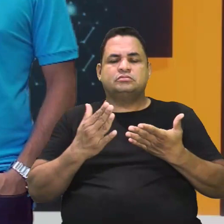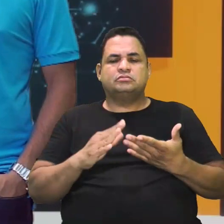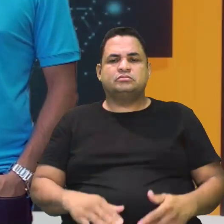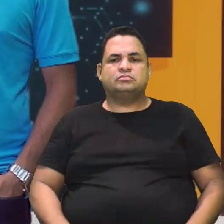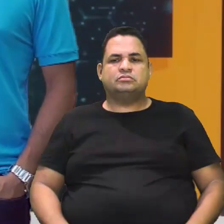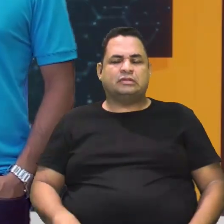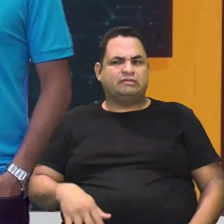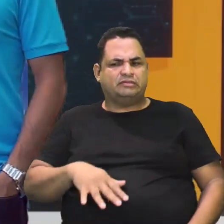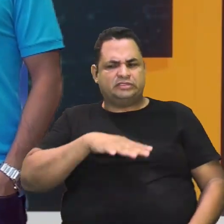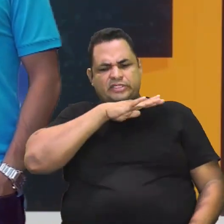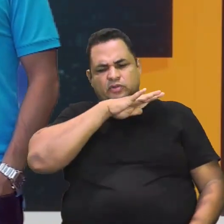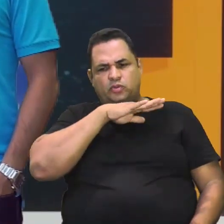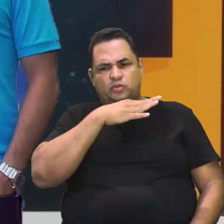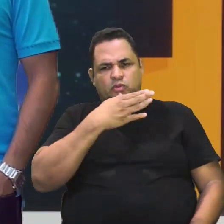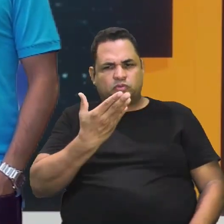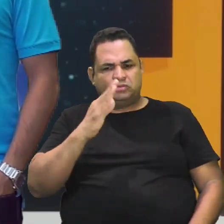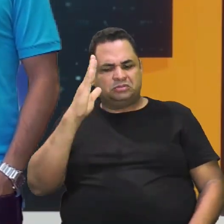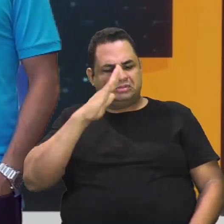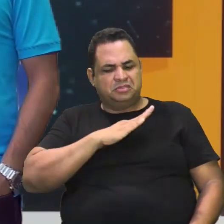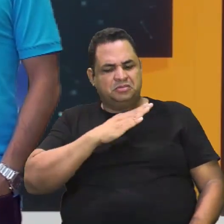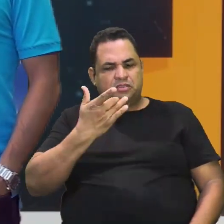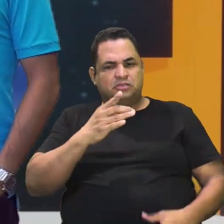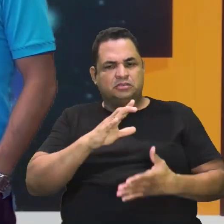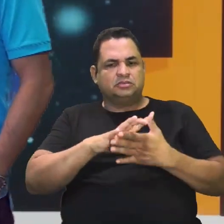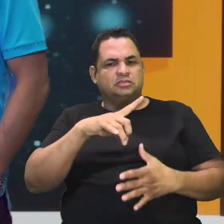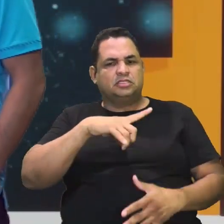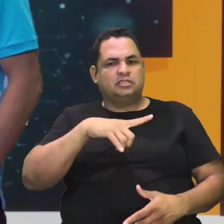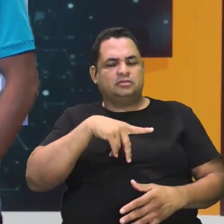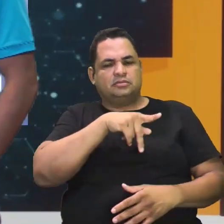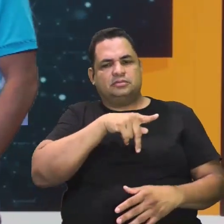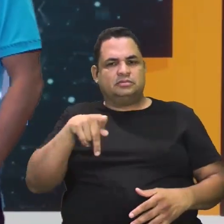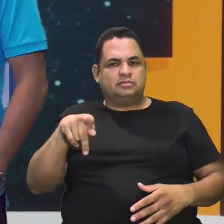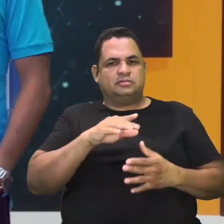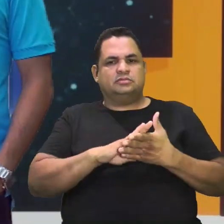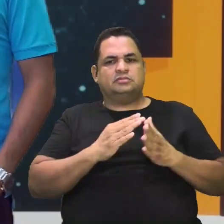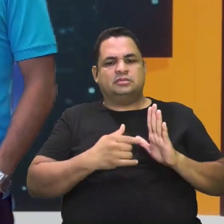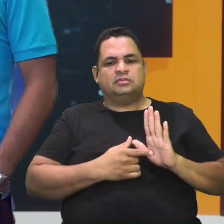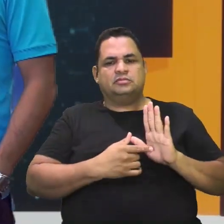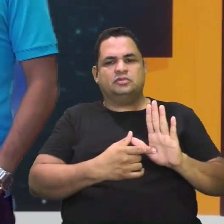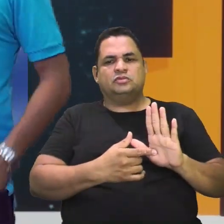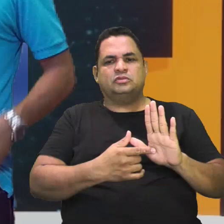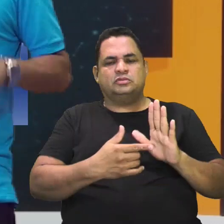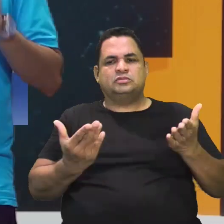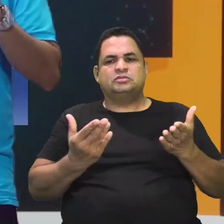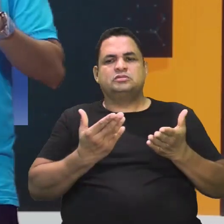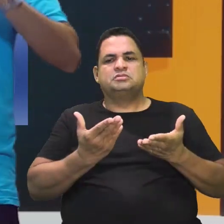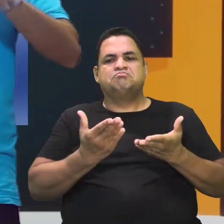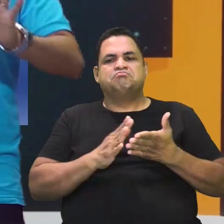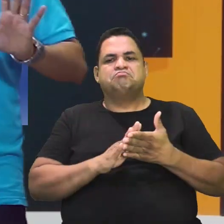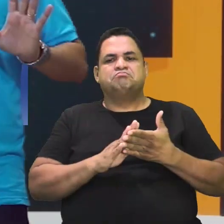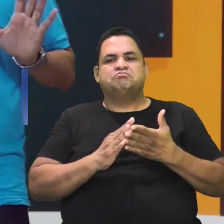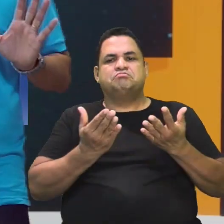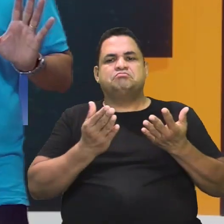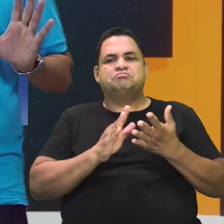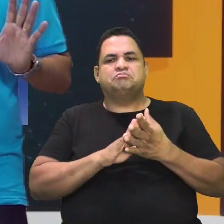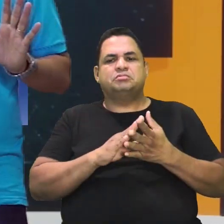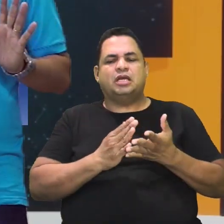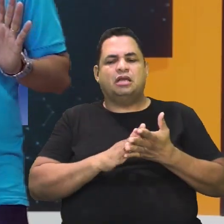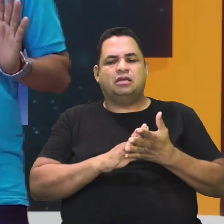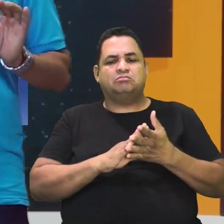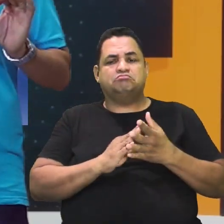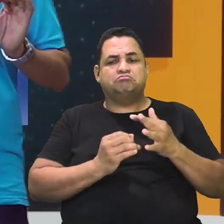malvados igual alguns professores que nós tínhamos colegas aí, que colocavam todas as fórmulas. Não, a gente vai colocar na questão a fórmula da